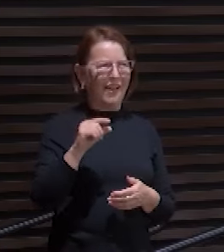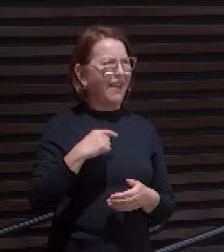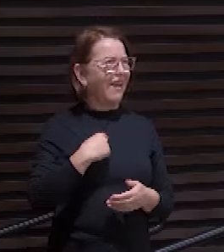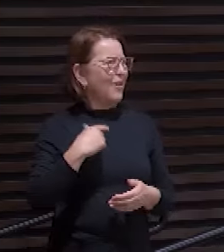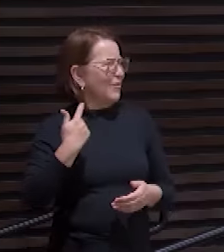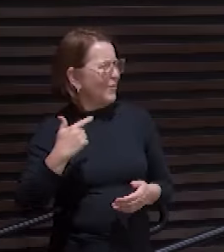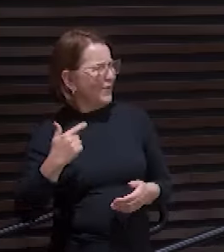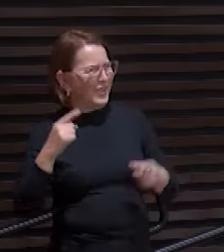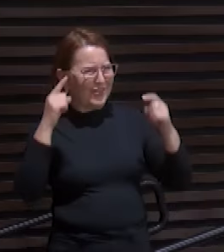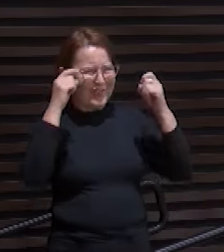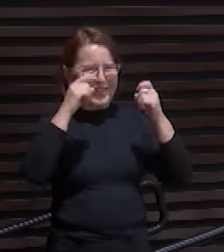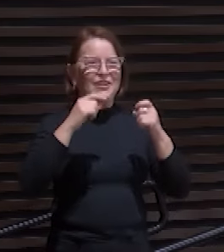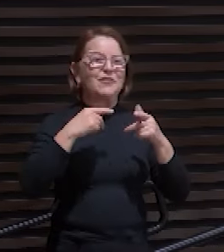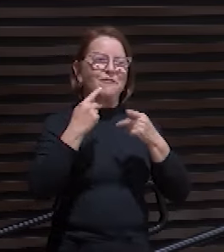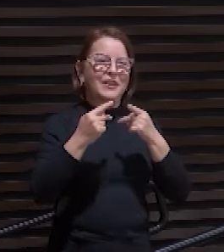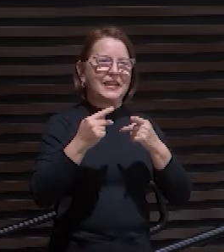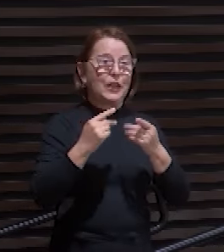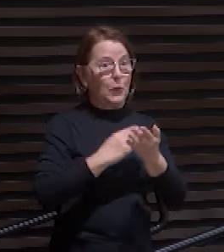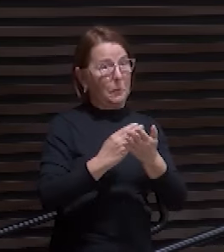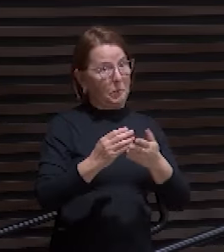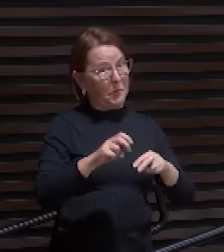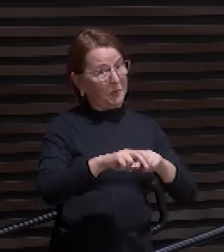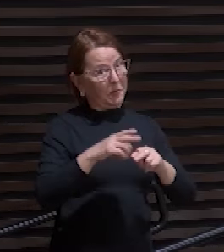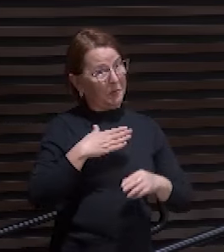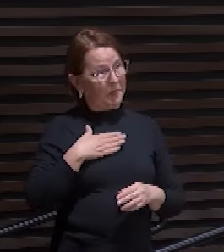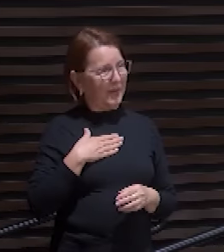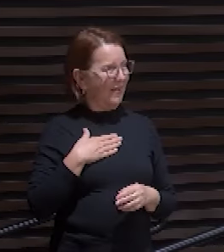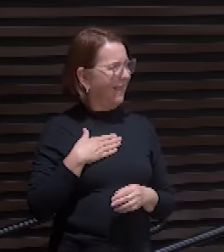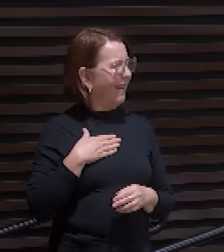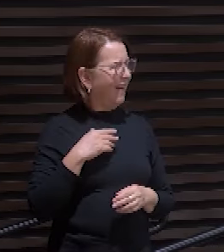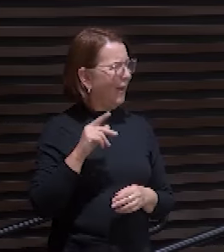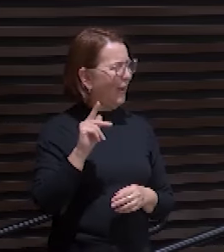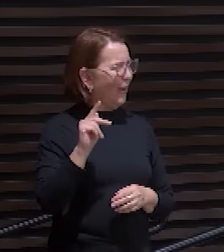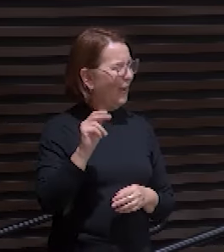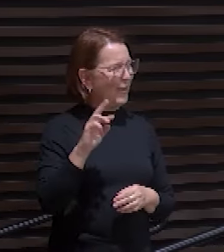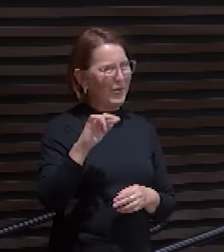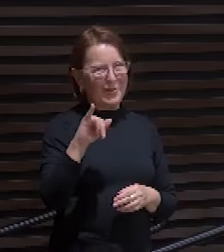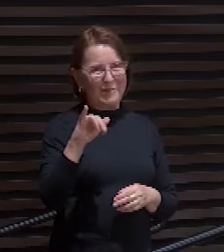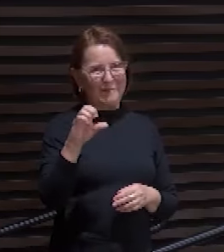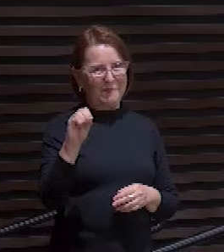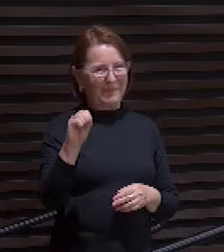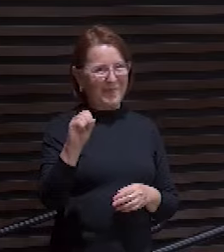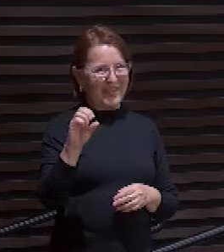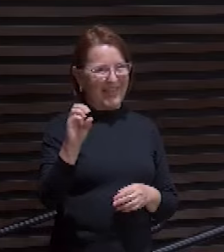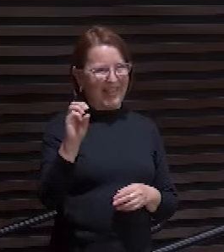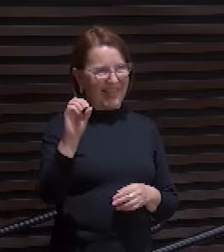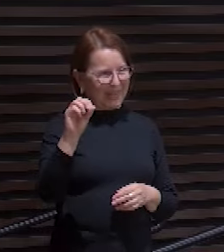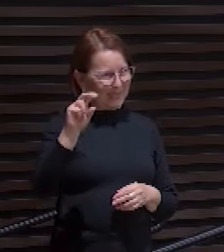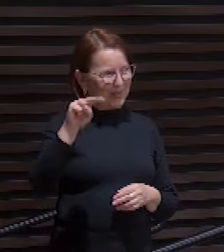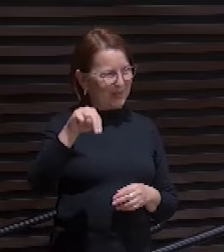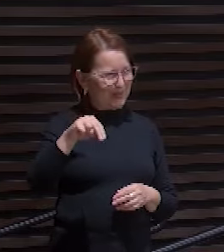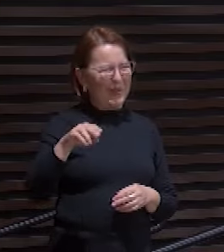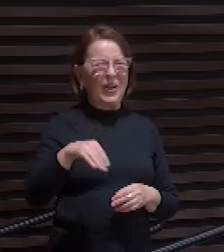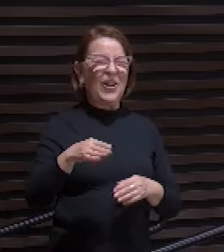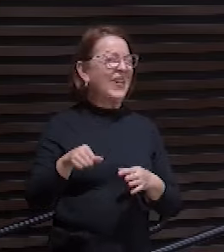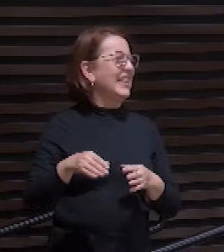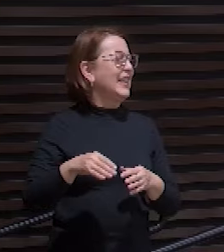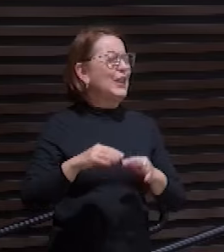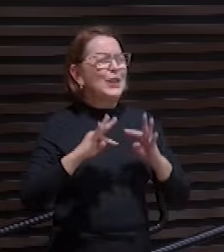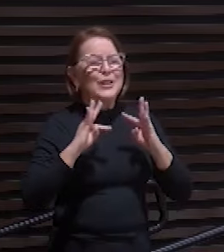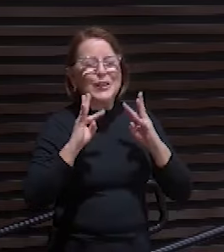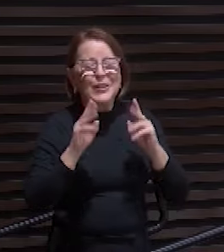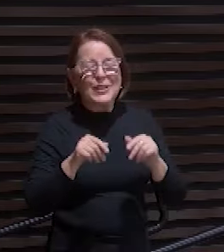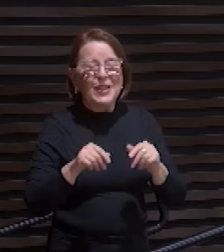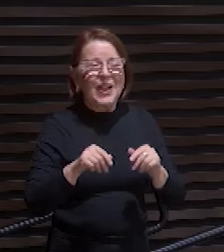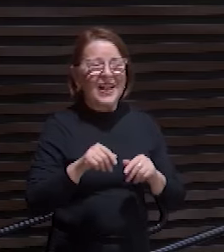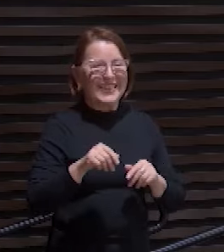dizer que, a começar por mim, pegar o prisão aqui, a Cris, esse povo, a minha cunhada ali, isso descer e subir, todo mundo